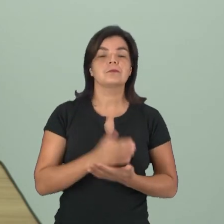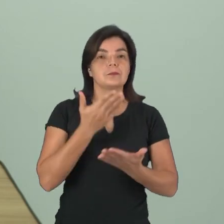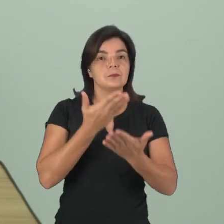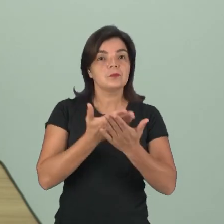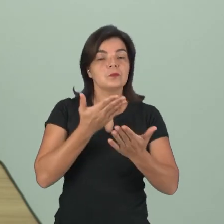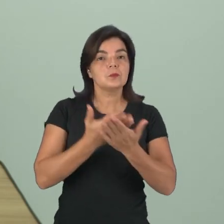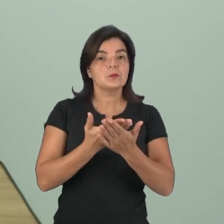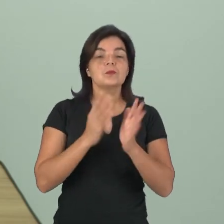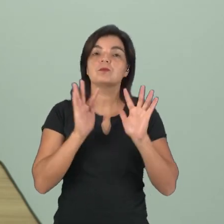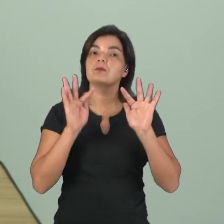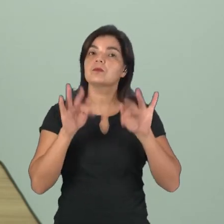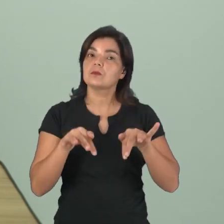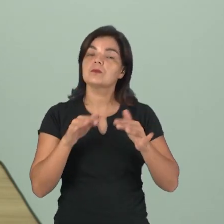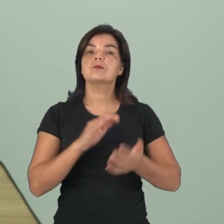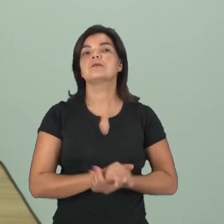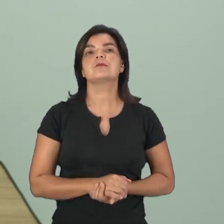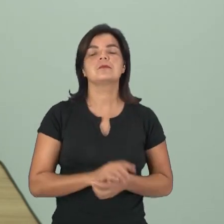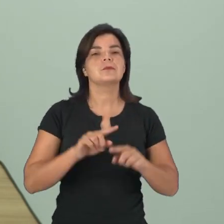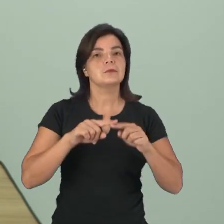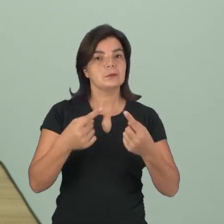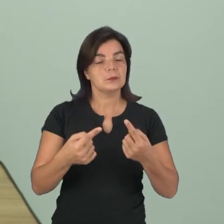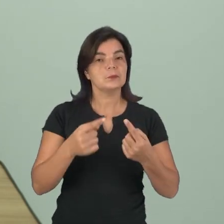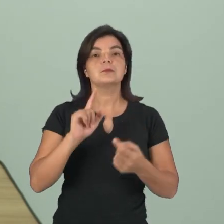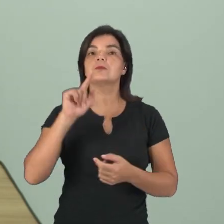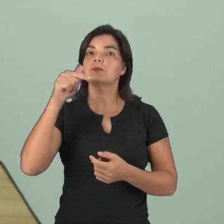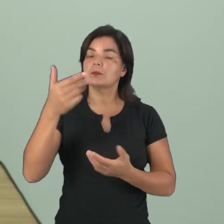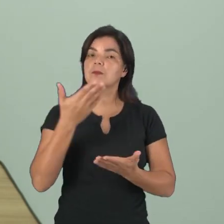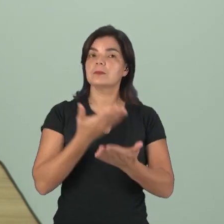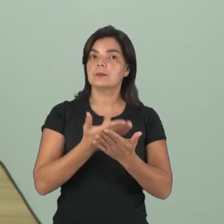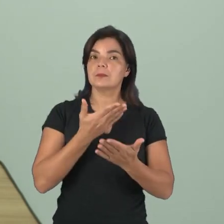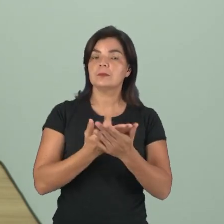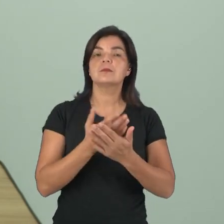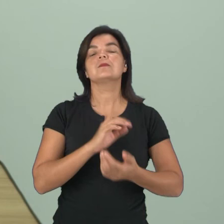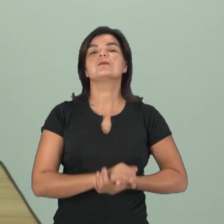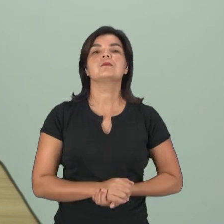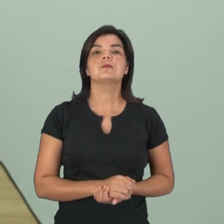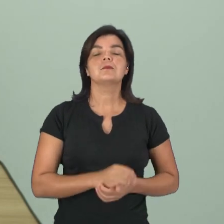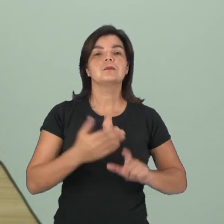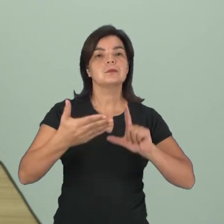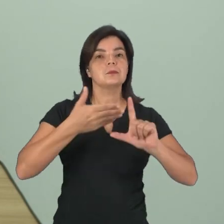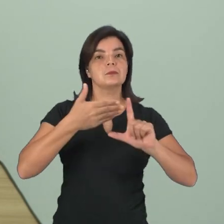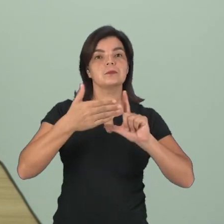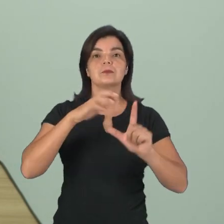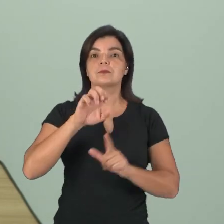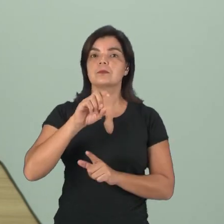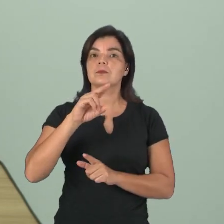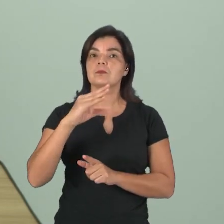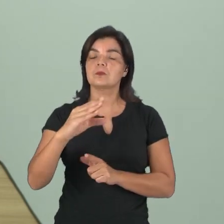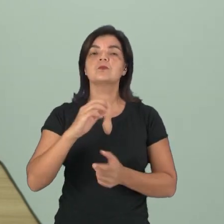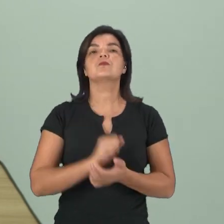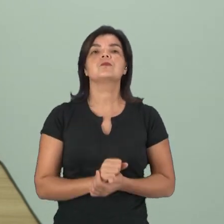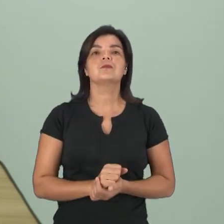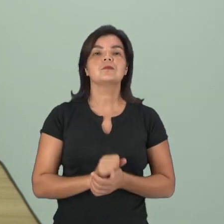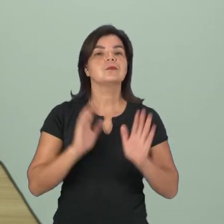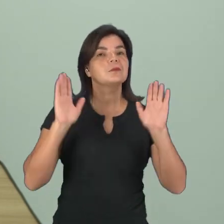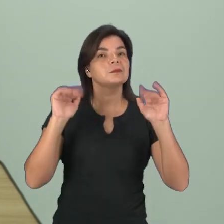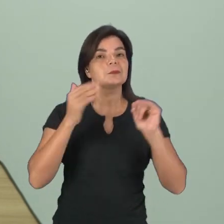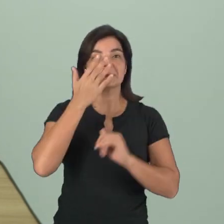aula de hoje chegou ao fim. Mas para esta e outras aulas, acesse a plataforma Eduque.